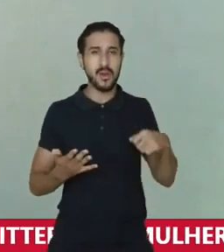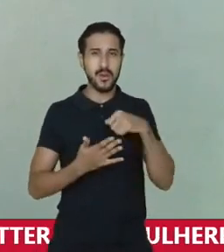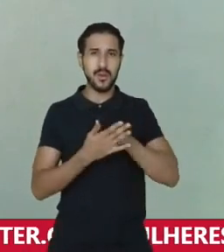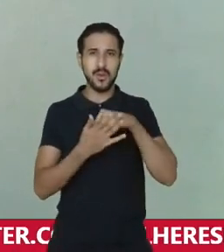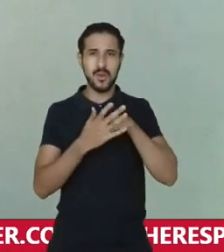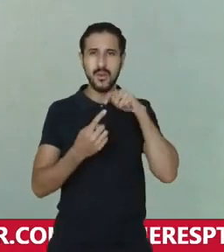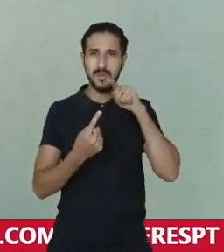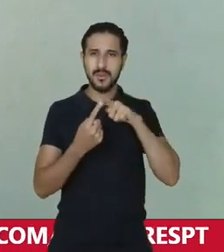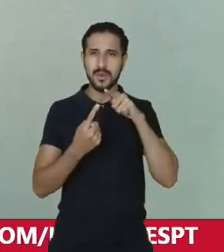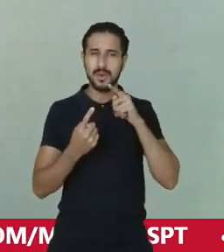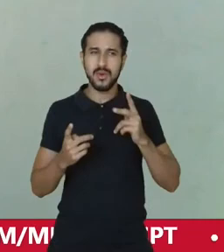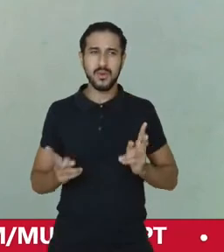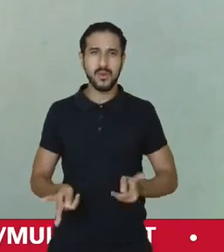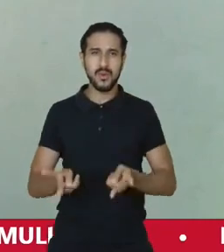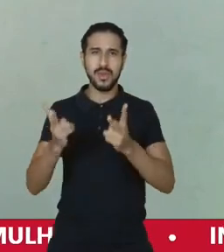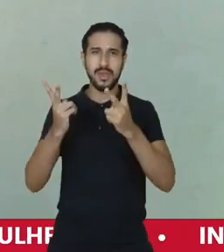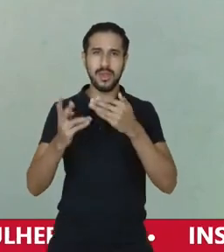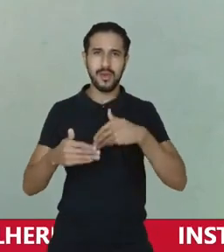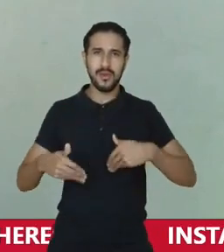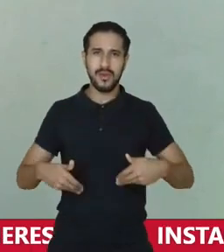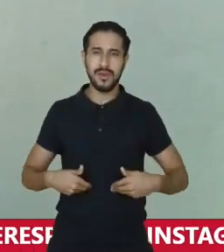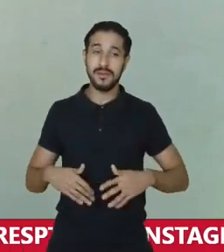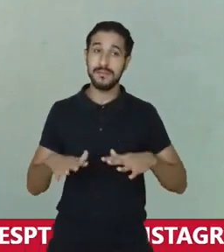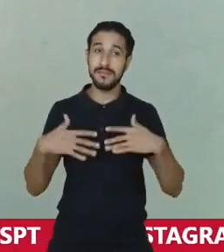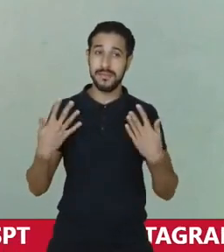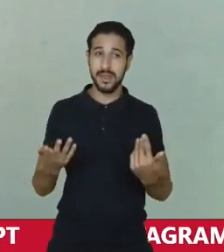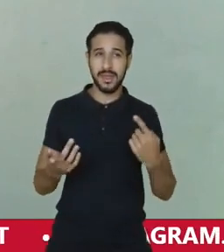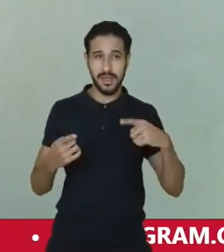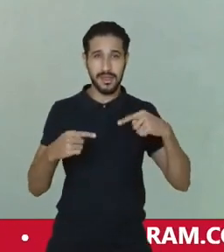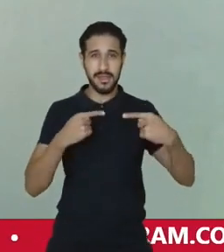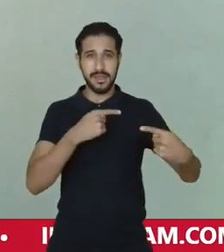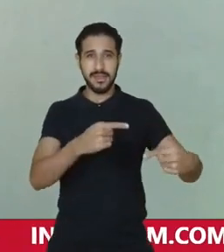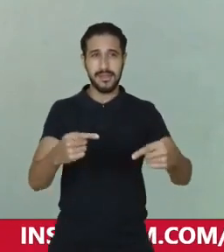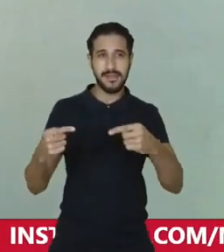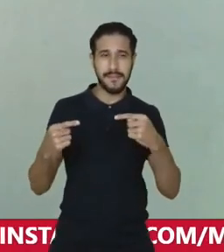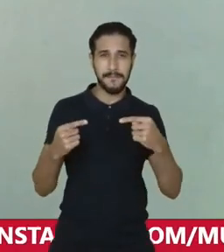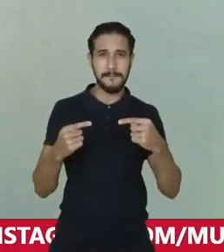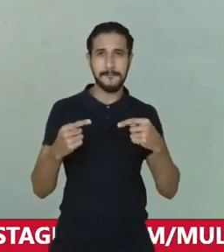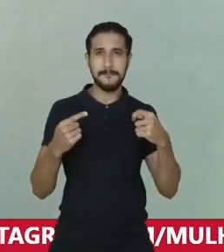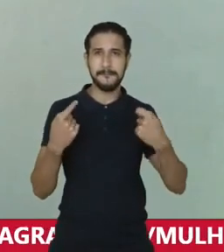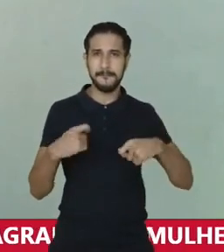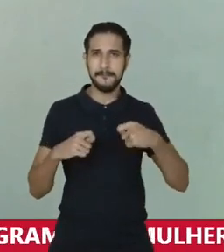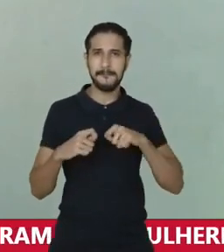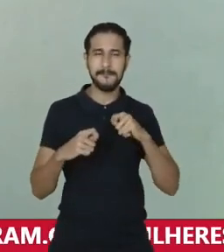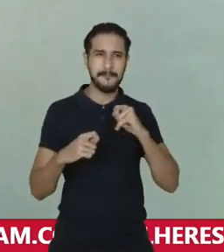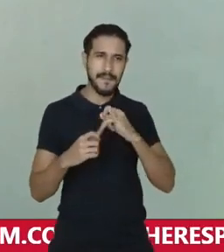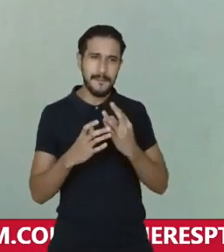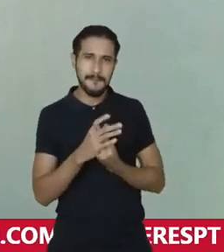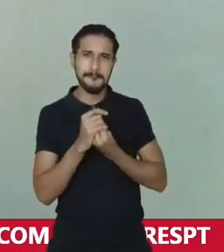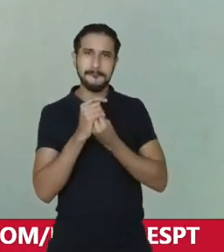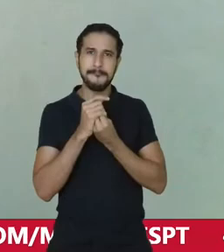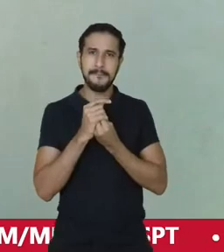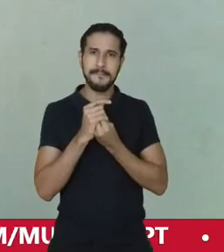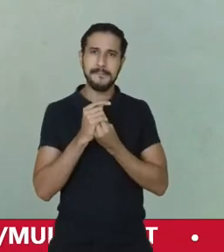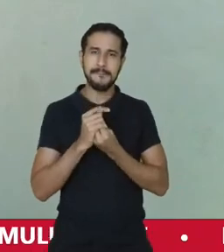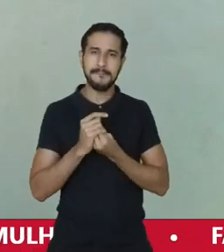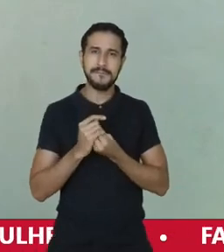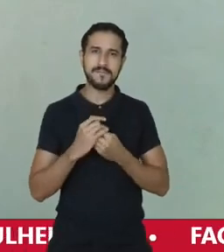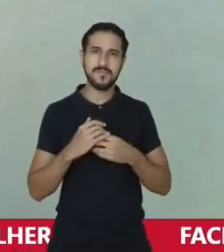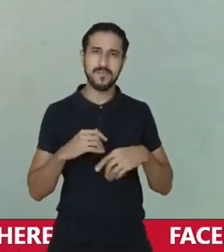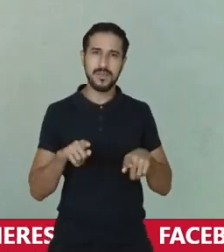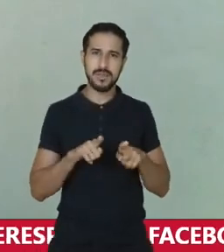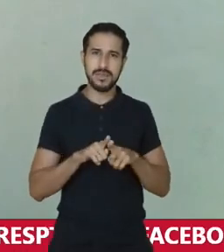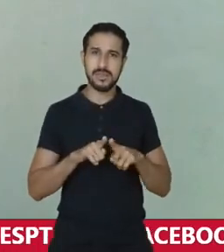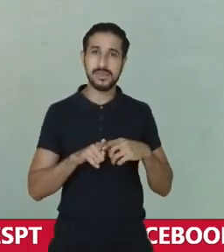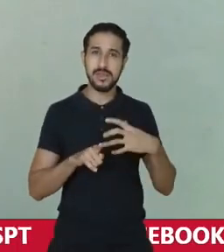pela manutenção da fome. Então, esse debate, ele tem que ser internalizado, sabe? E